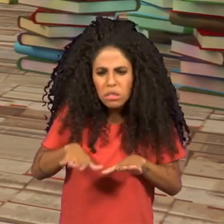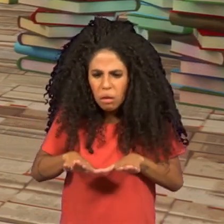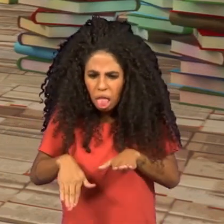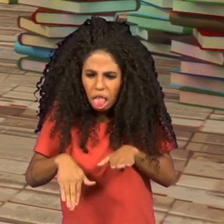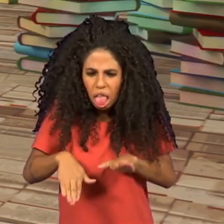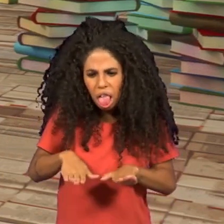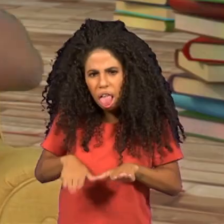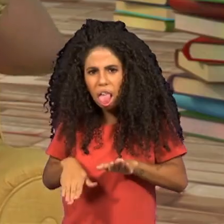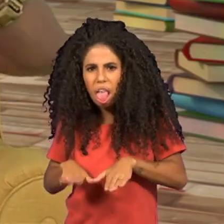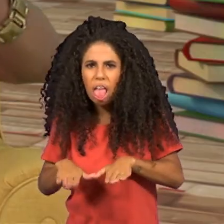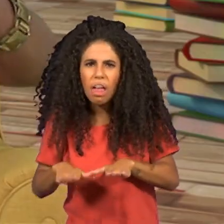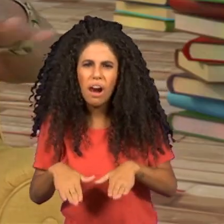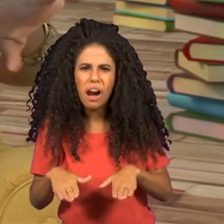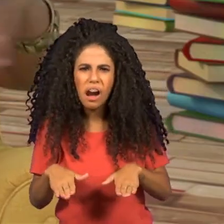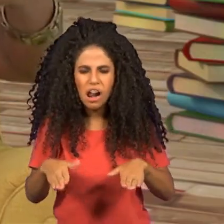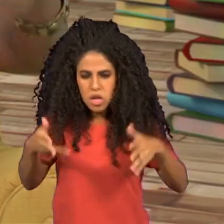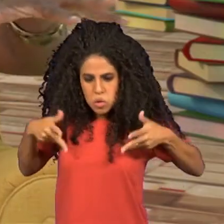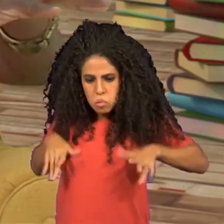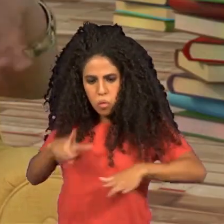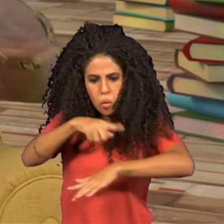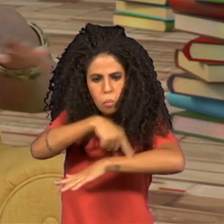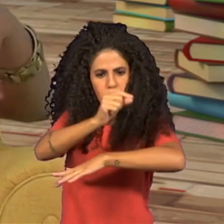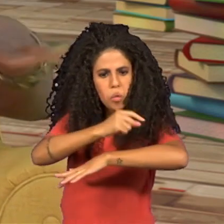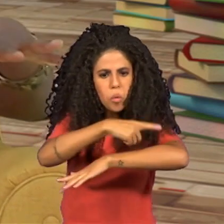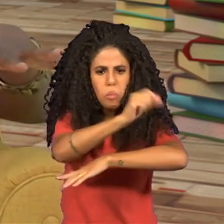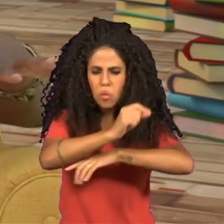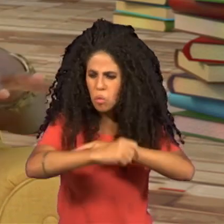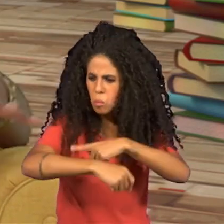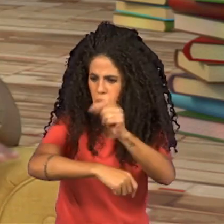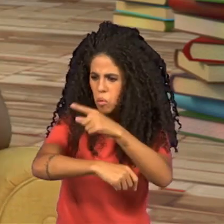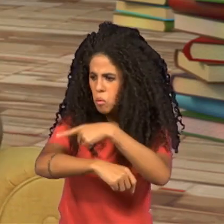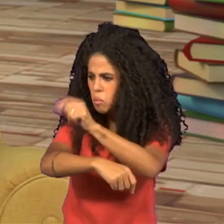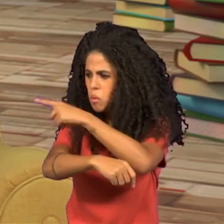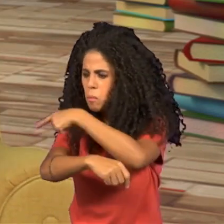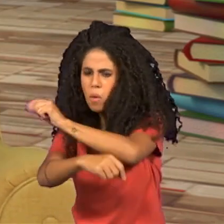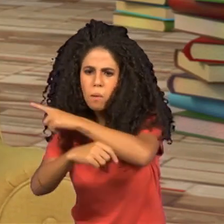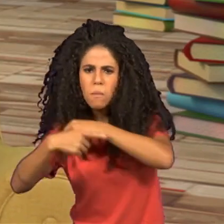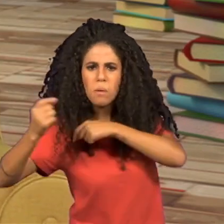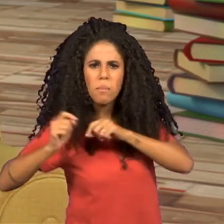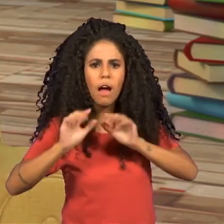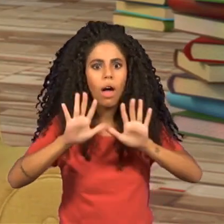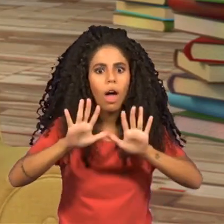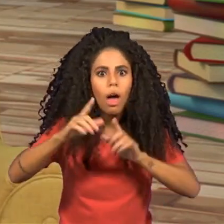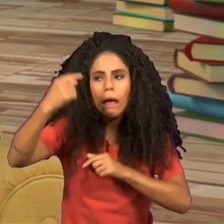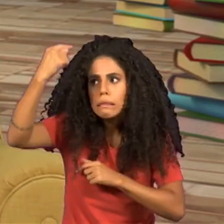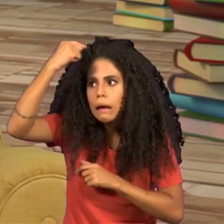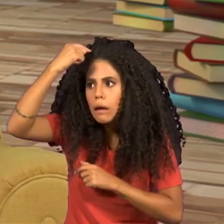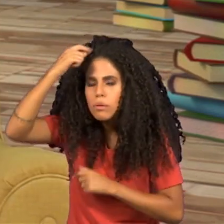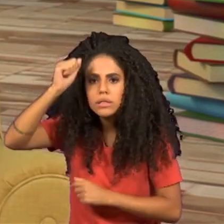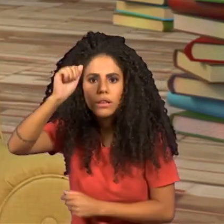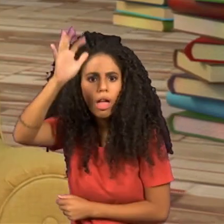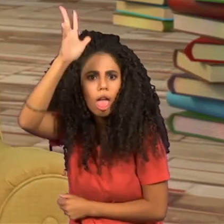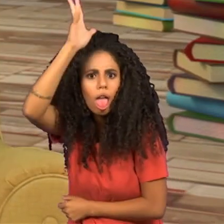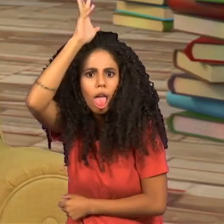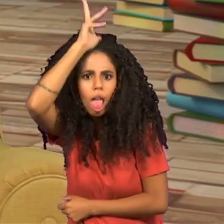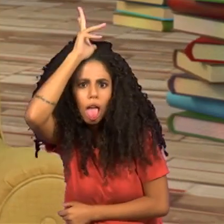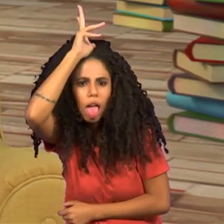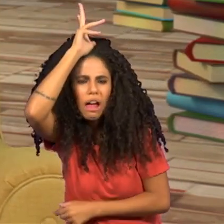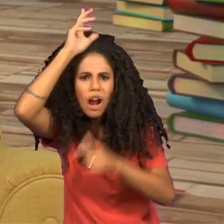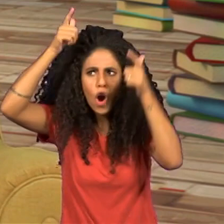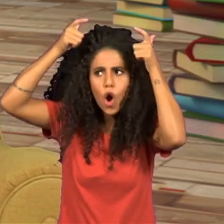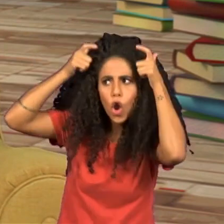ficavam ciscando umas Penas que eram disformes e na cabeça uma coroa